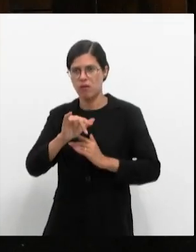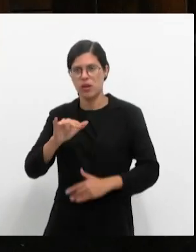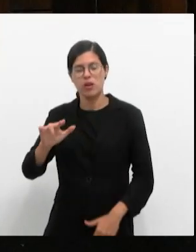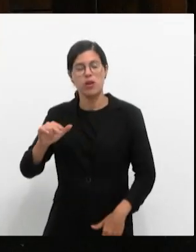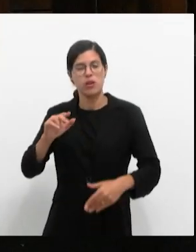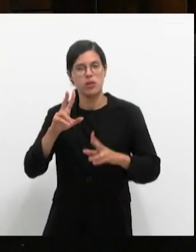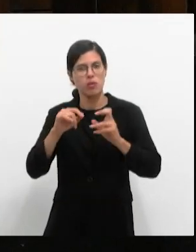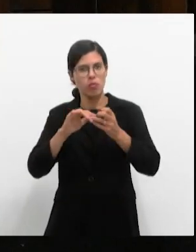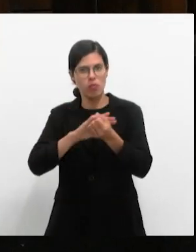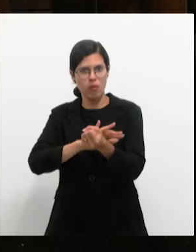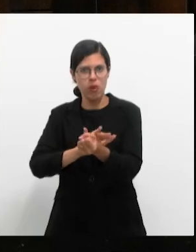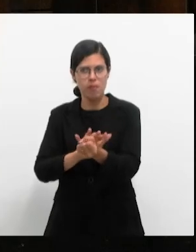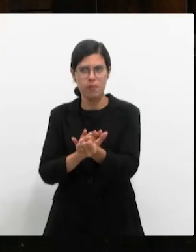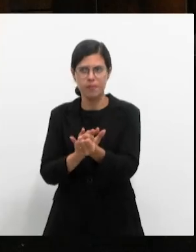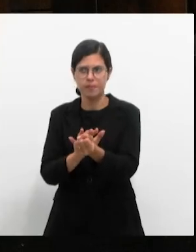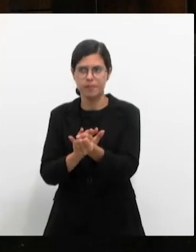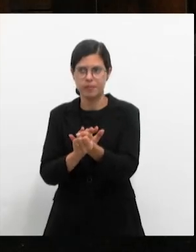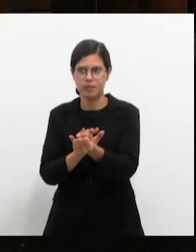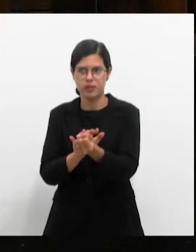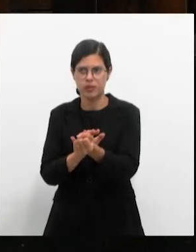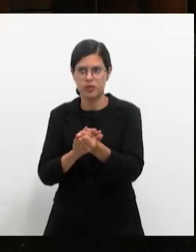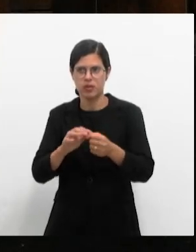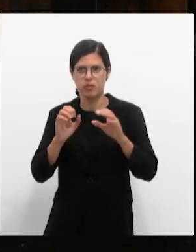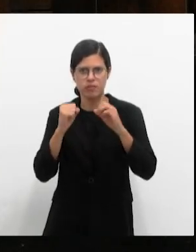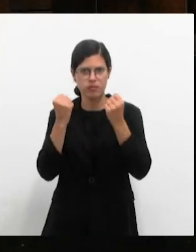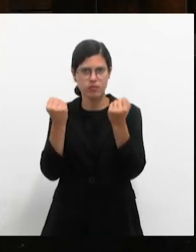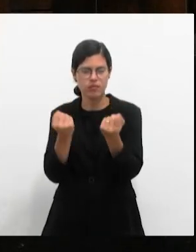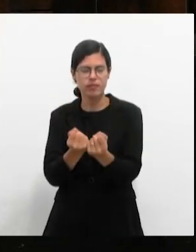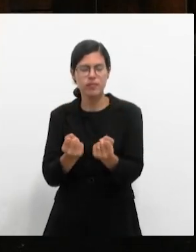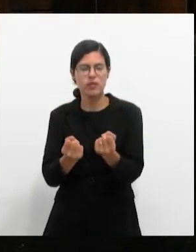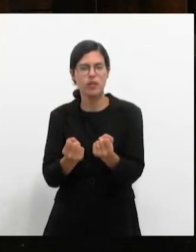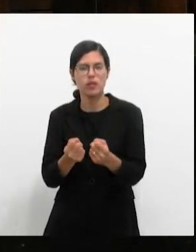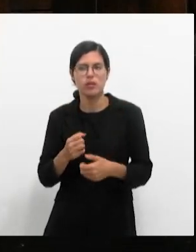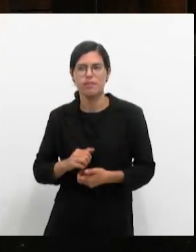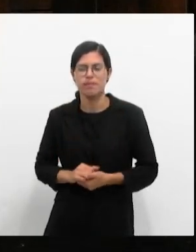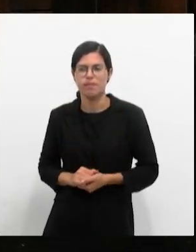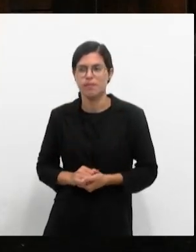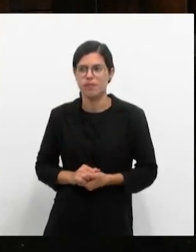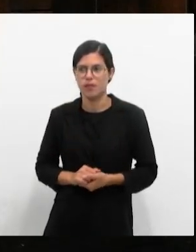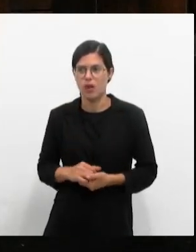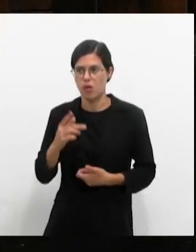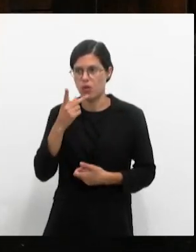nos estádios e arenas esportivas. Digo isso por quê?